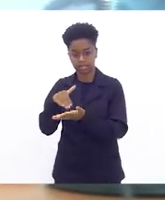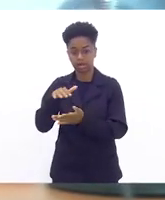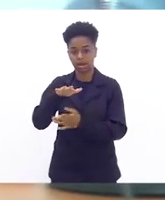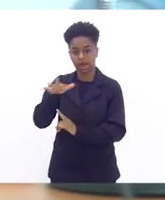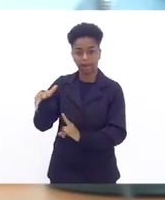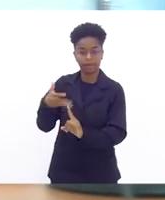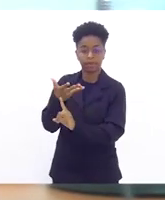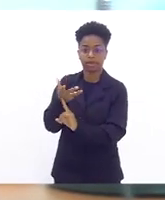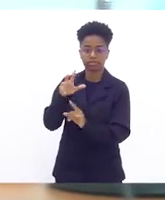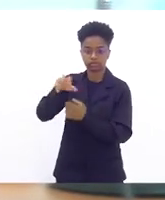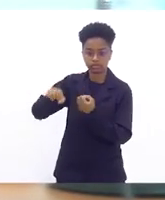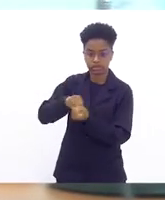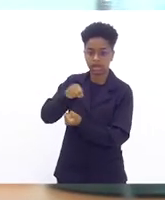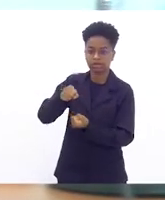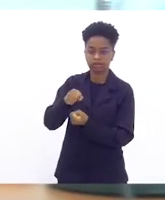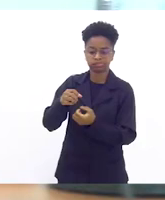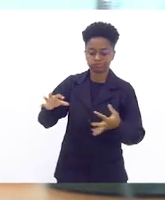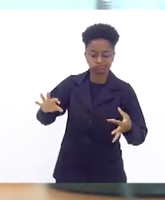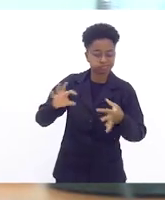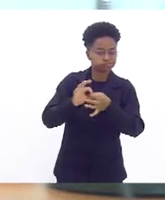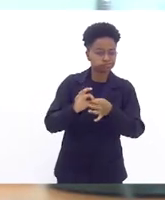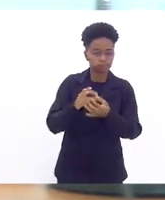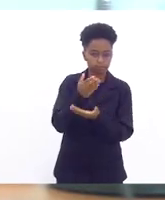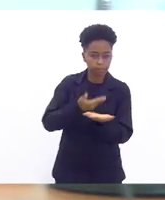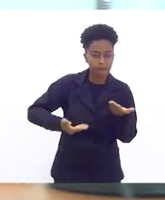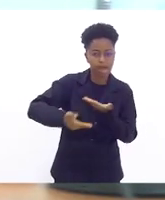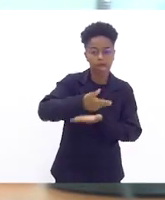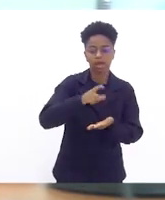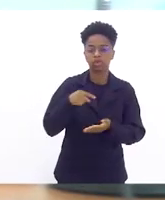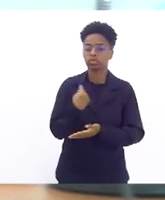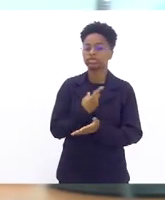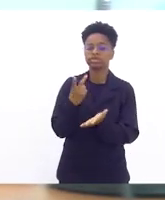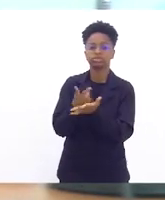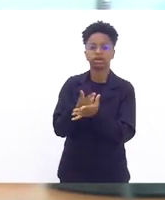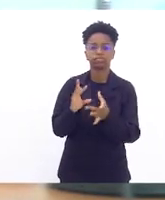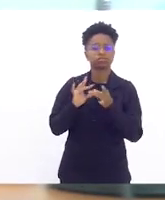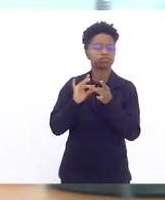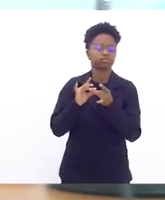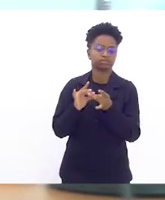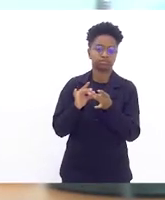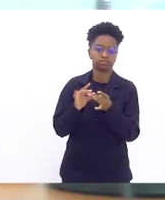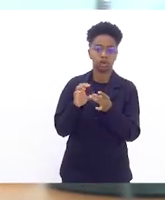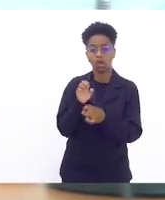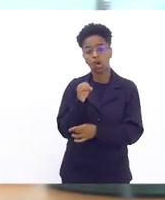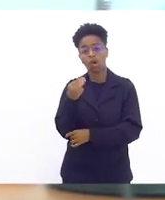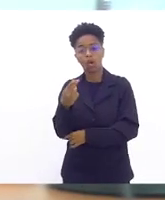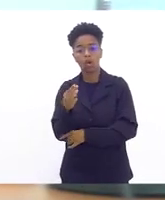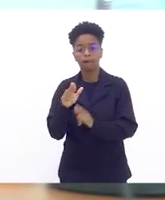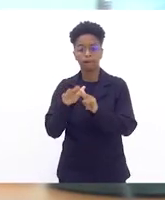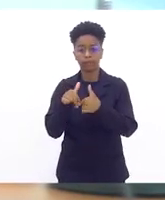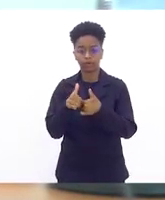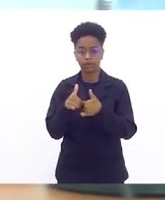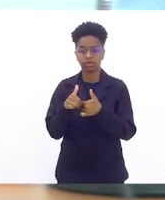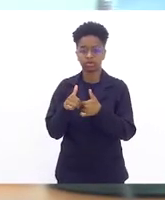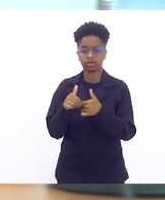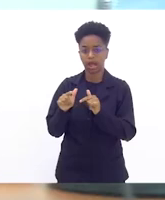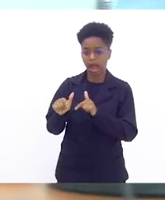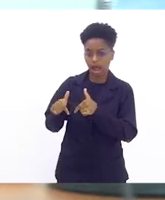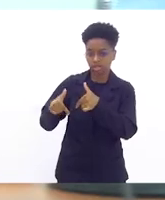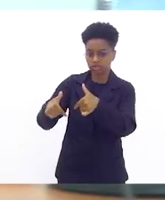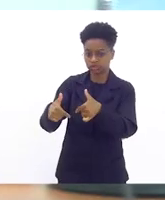tão grande tão grande que a gente tá o tempo todo juntos ali seja por conta da bolsa de ativo